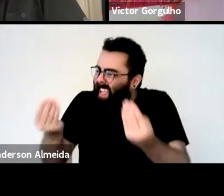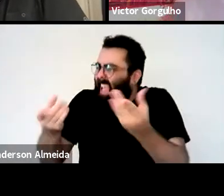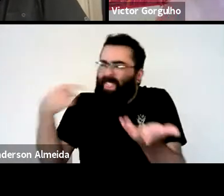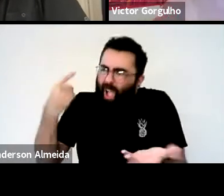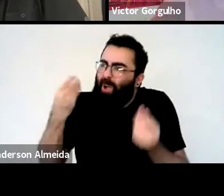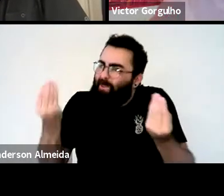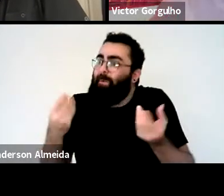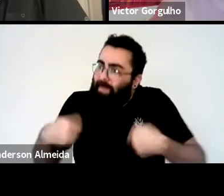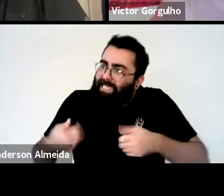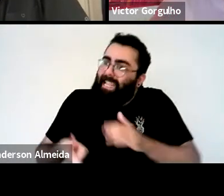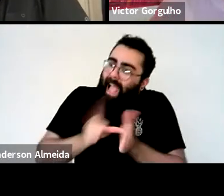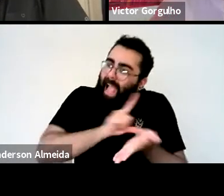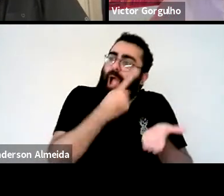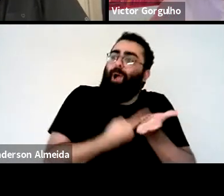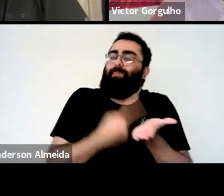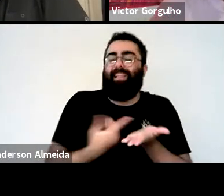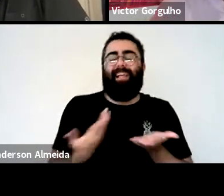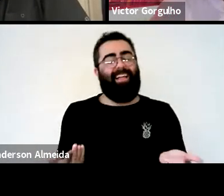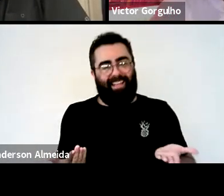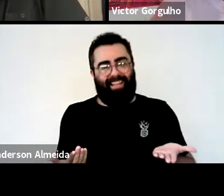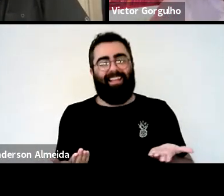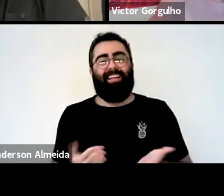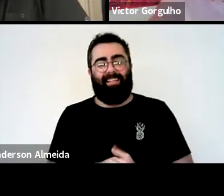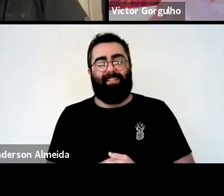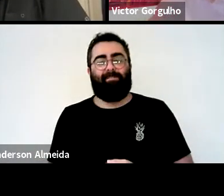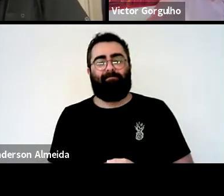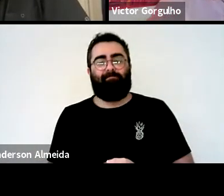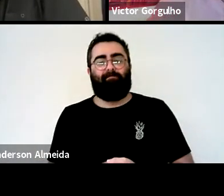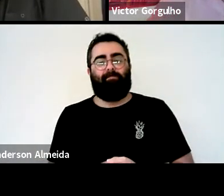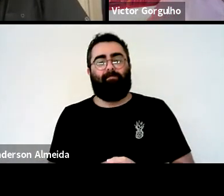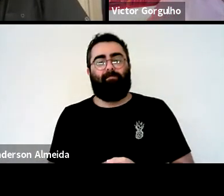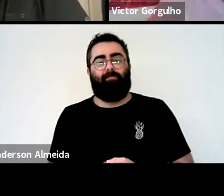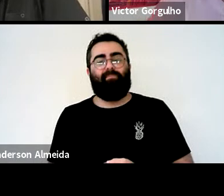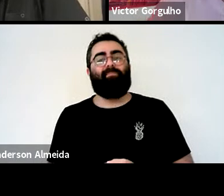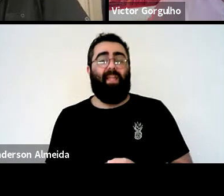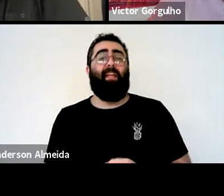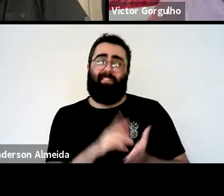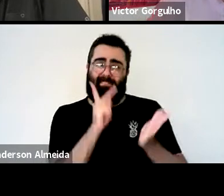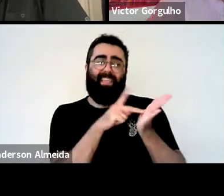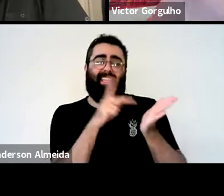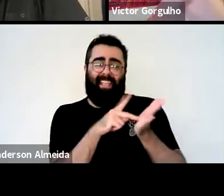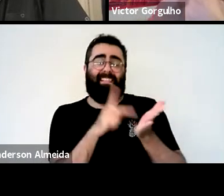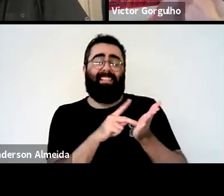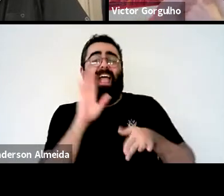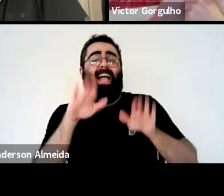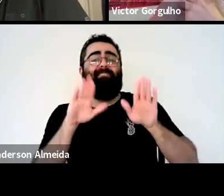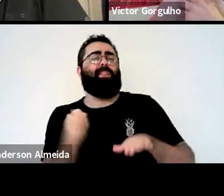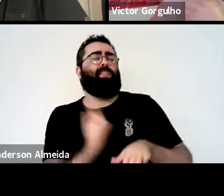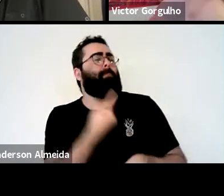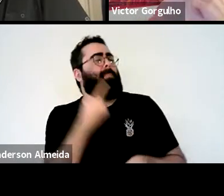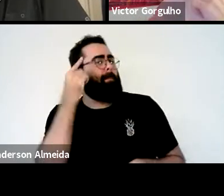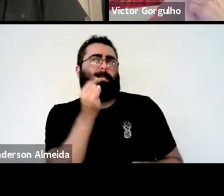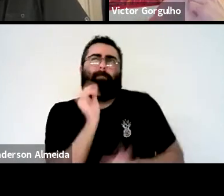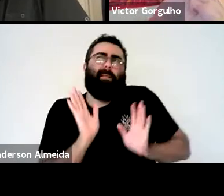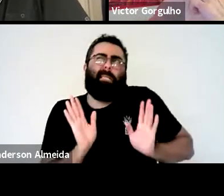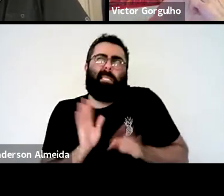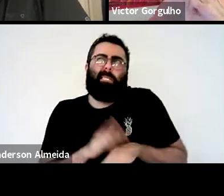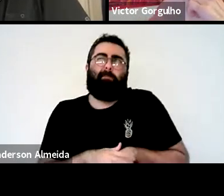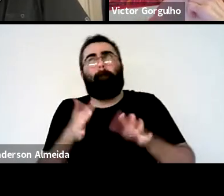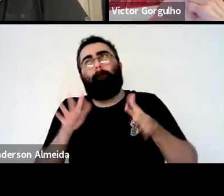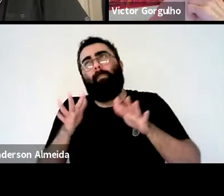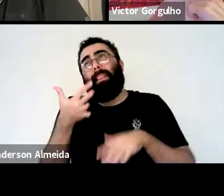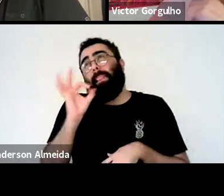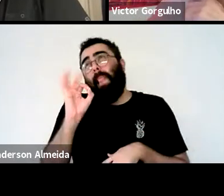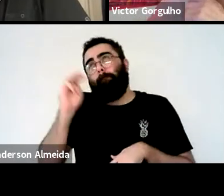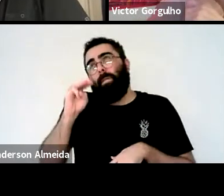Não, eu acho que nos enlouquece muito também, porque a gente faz o trabalho, sei lá, em 10 minutos, a primeira parte, que são meio que duas partes, né? E eu fico,